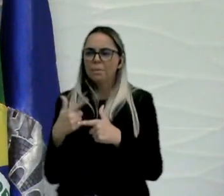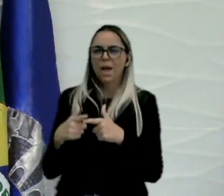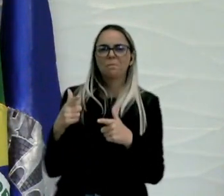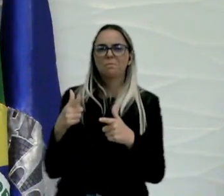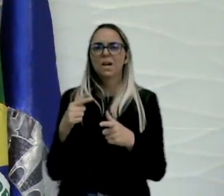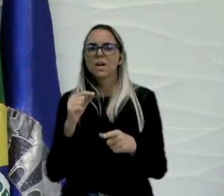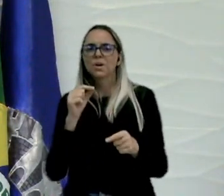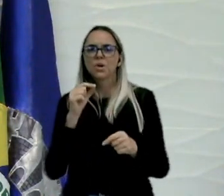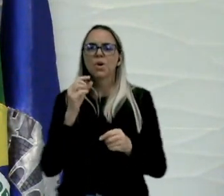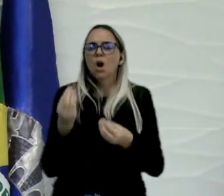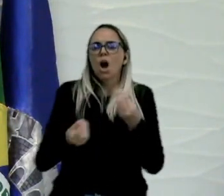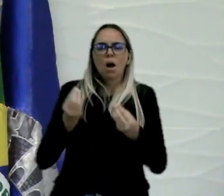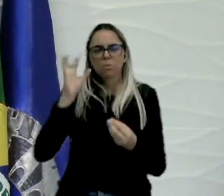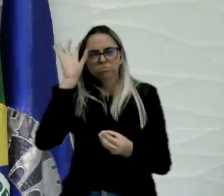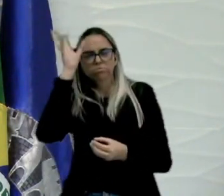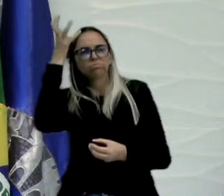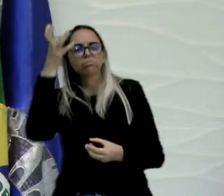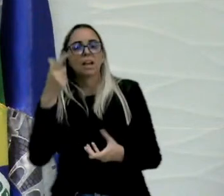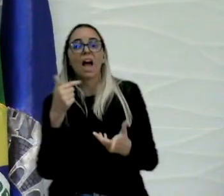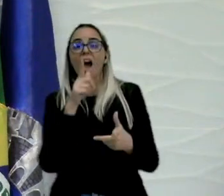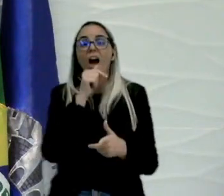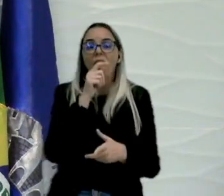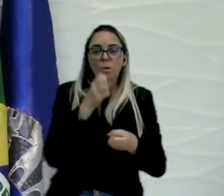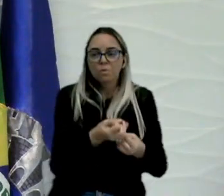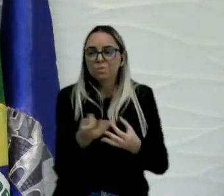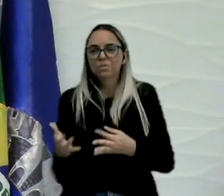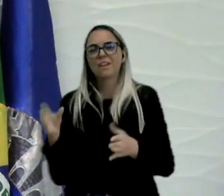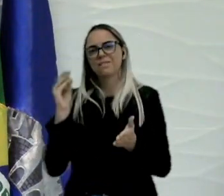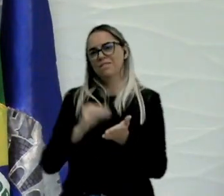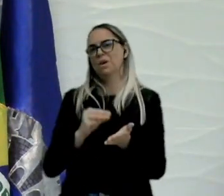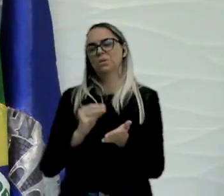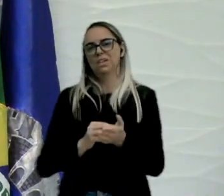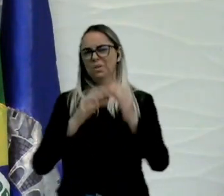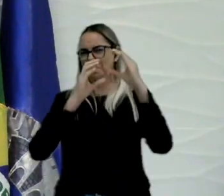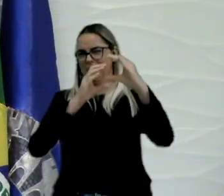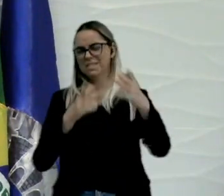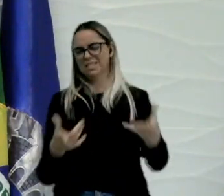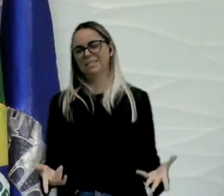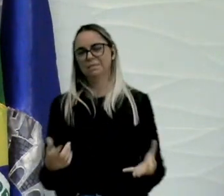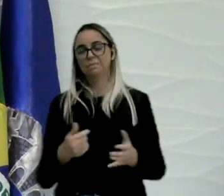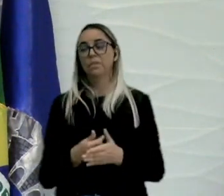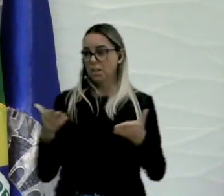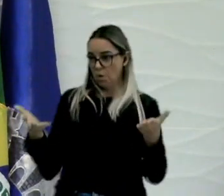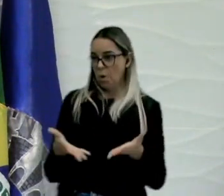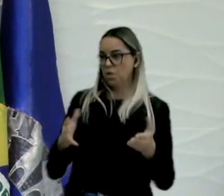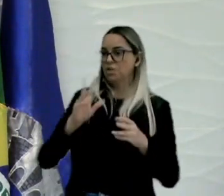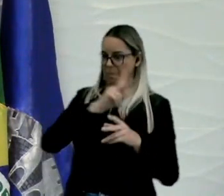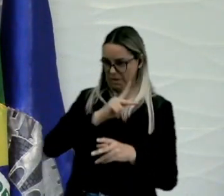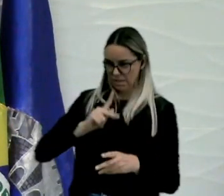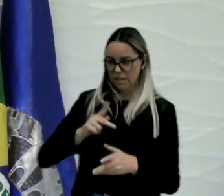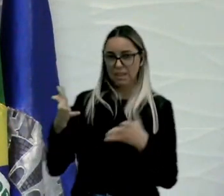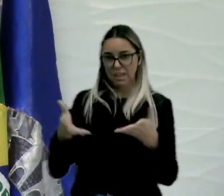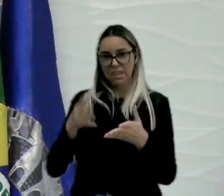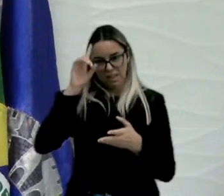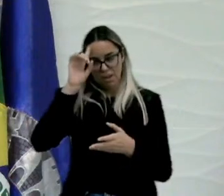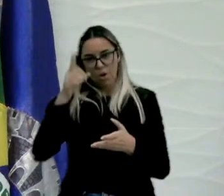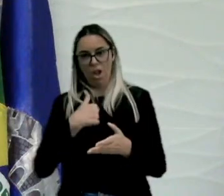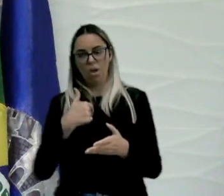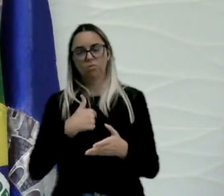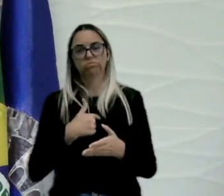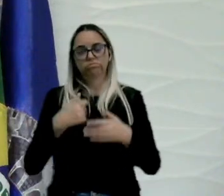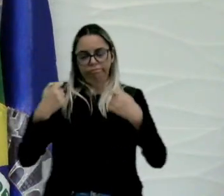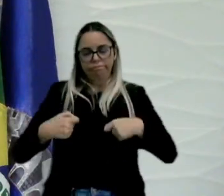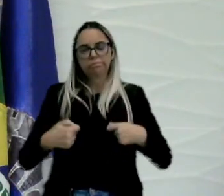município que é o desabastecimento de água por parte da Compesa então senhor presidente no dia de hoje era o que tinha a tratar